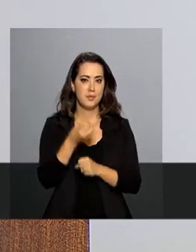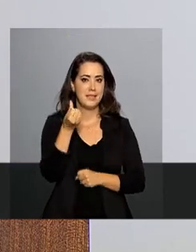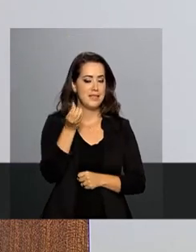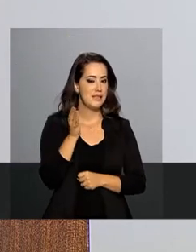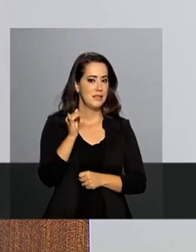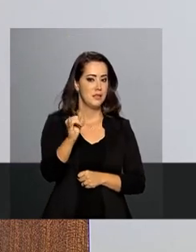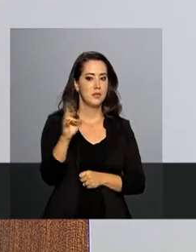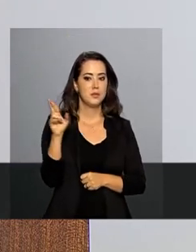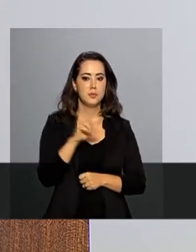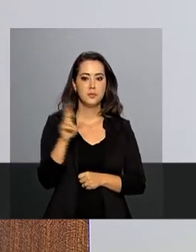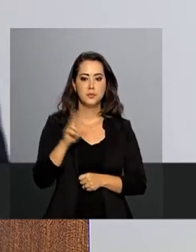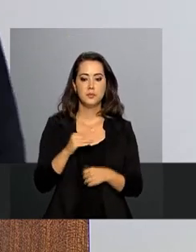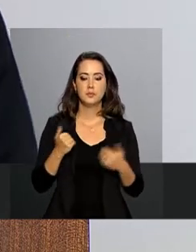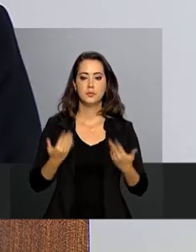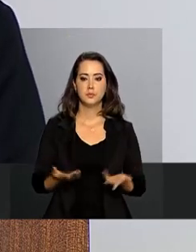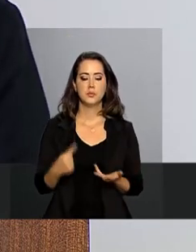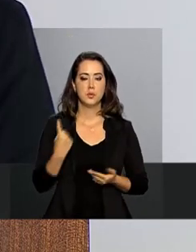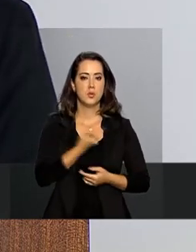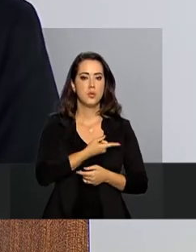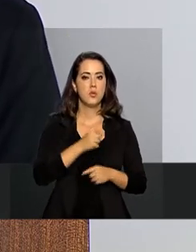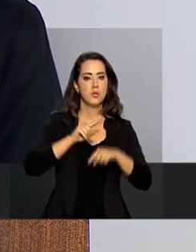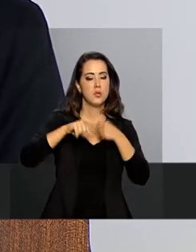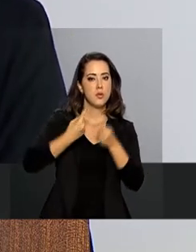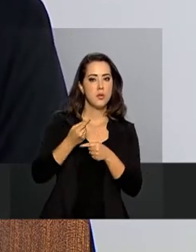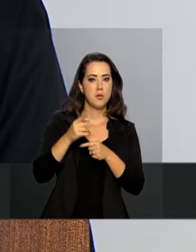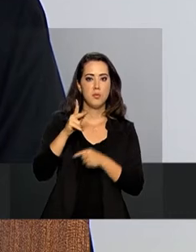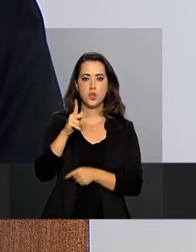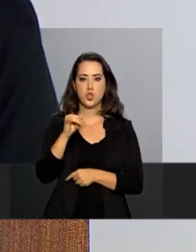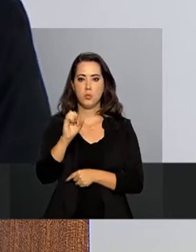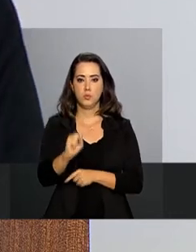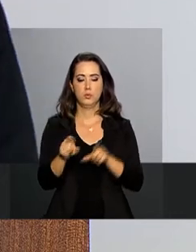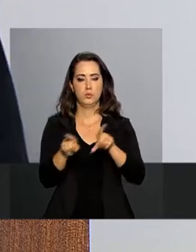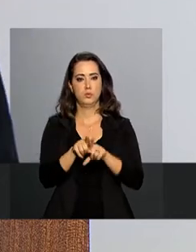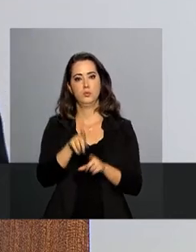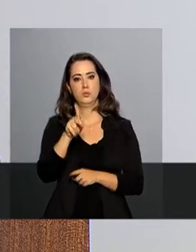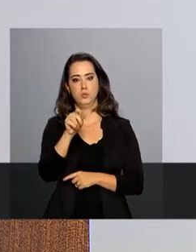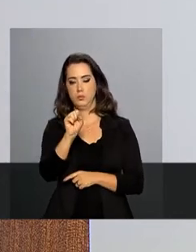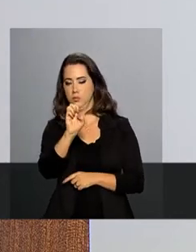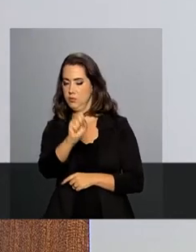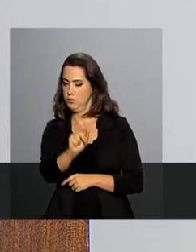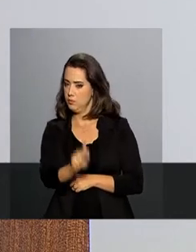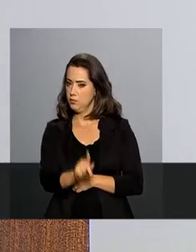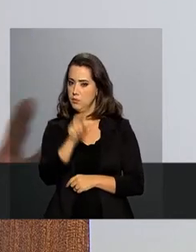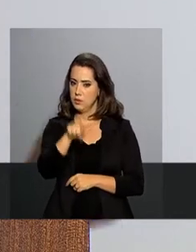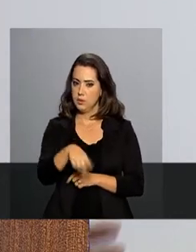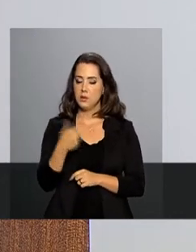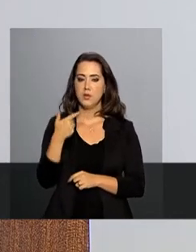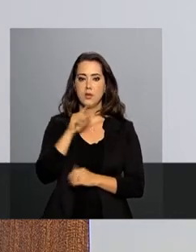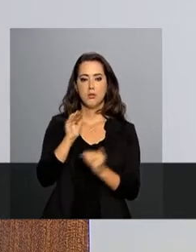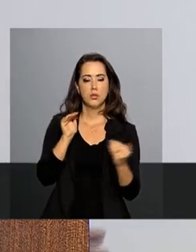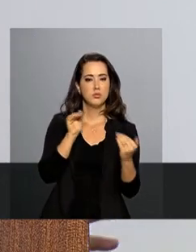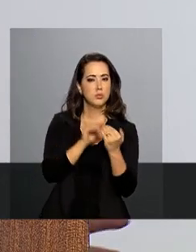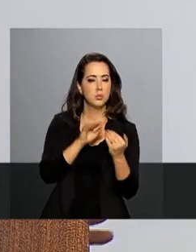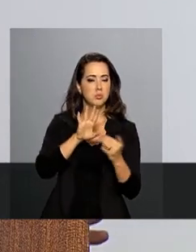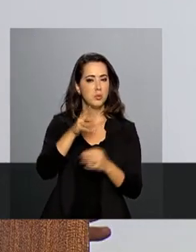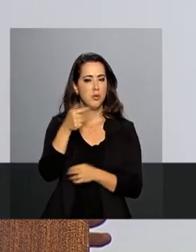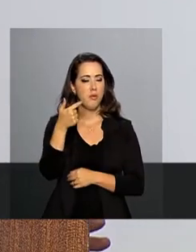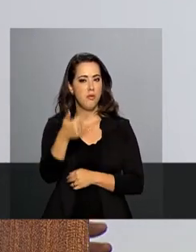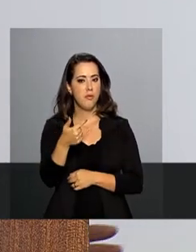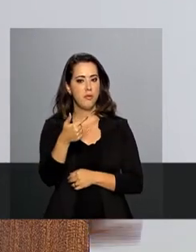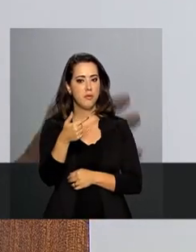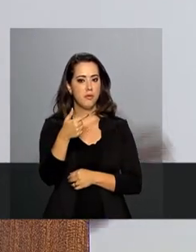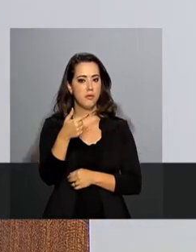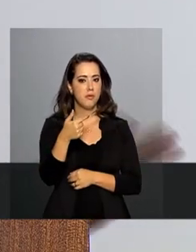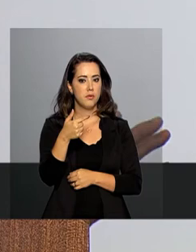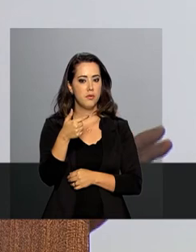e 200 milhões depois o pis/pasep pis pasep que alcançou mais ou menos 23 e 24